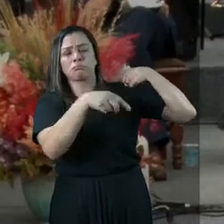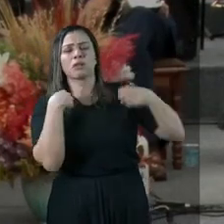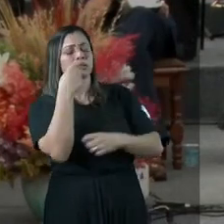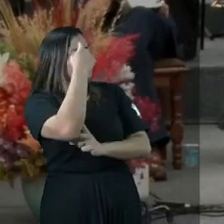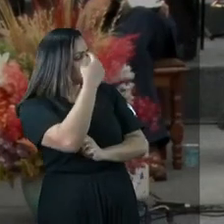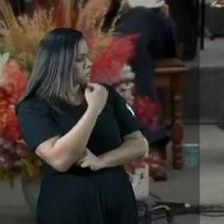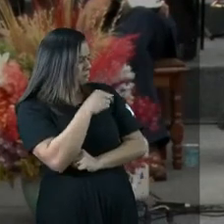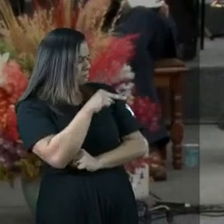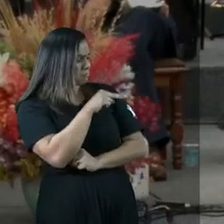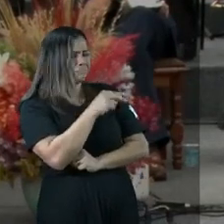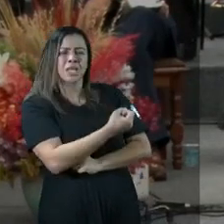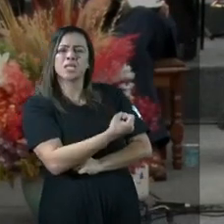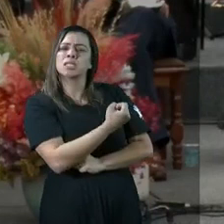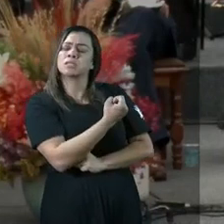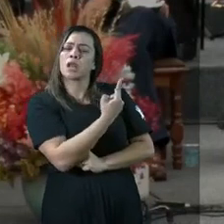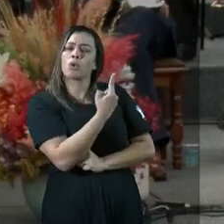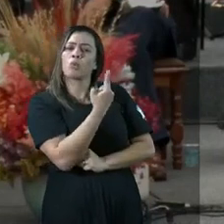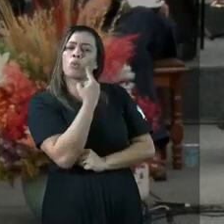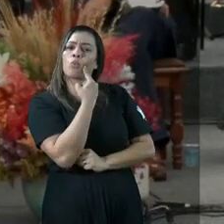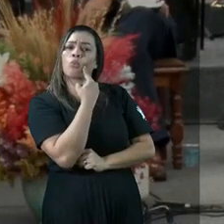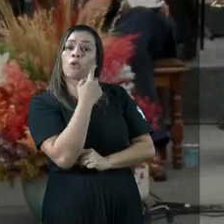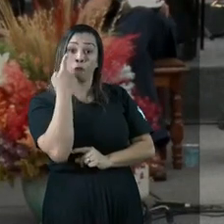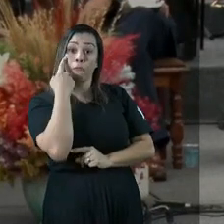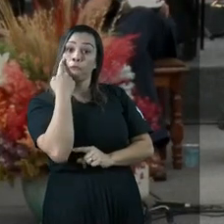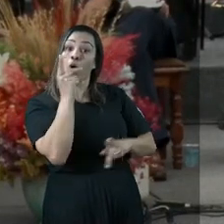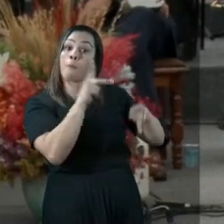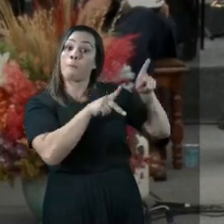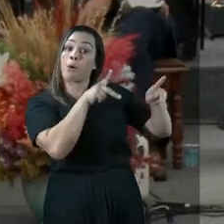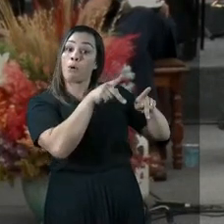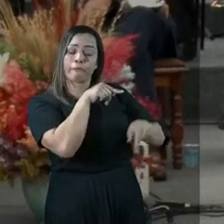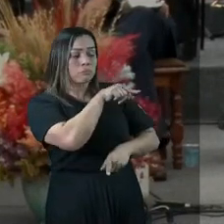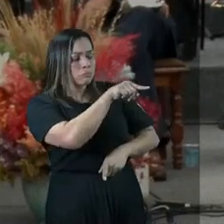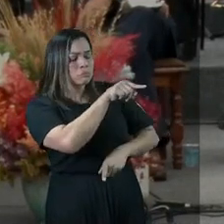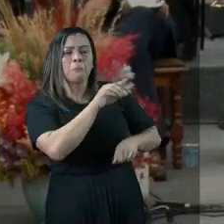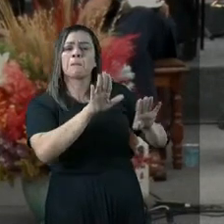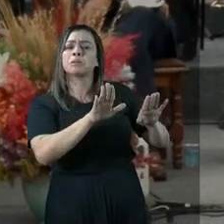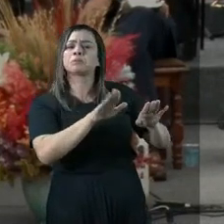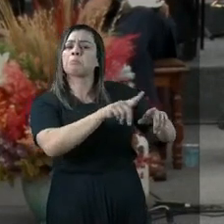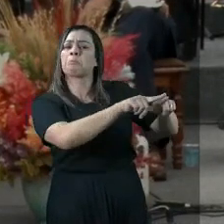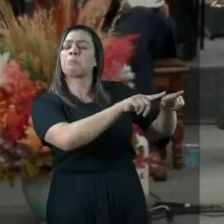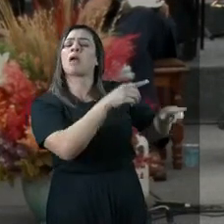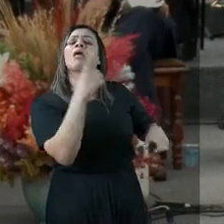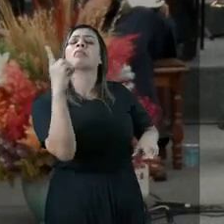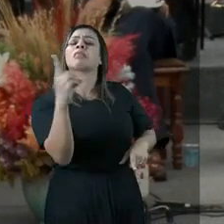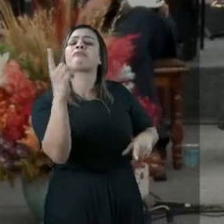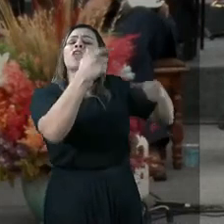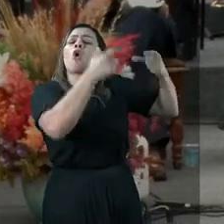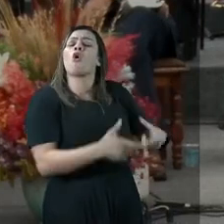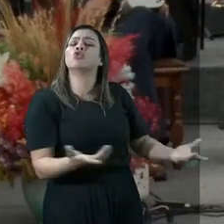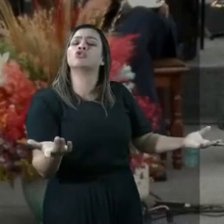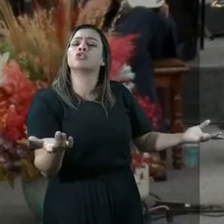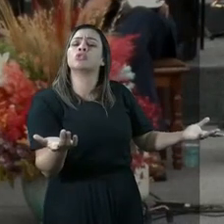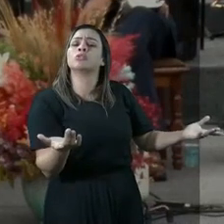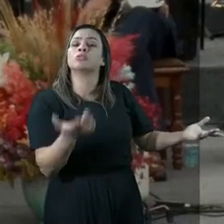daqui na incursão para trazer a arca? E eles não enxergavam Davi, porque eles esperavam que Davi